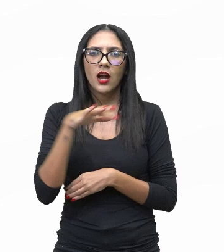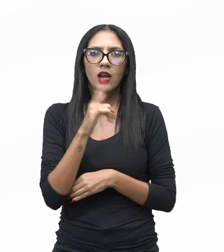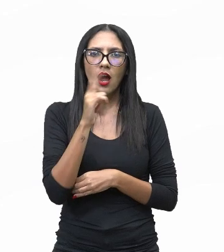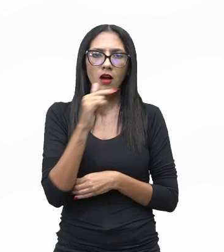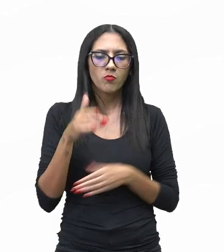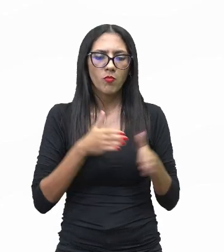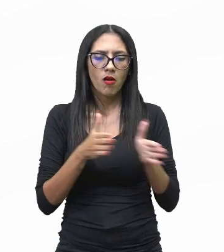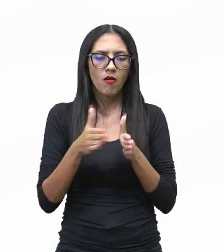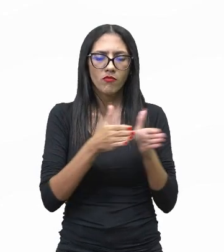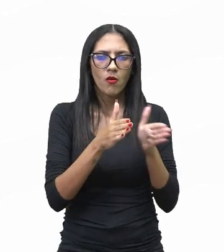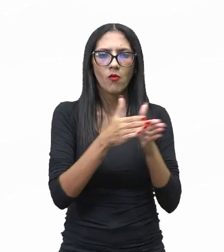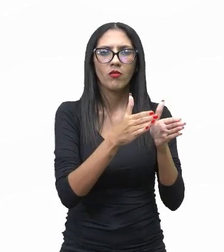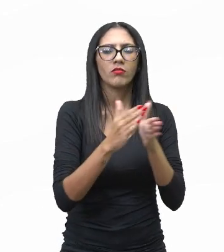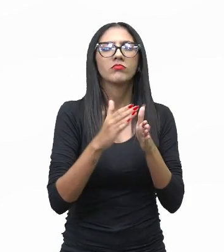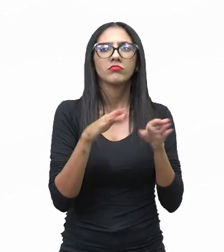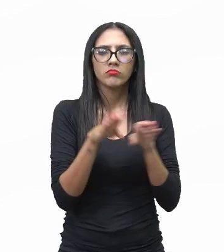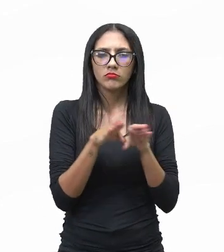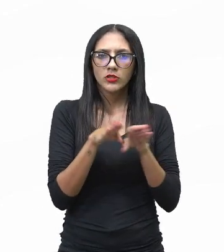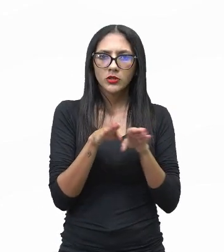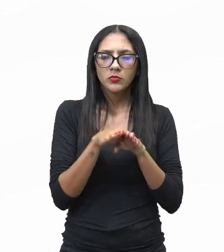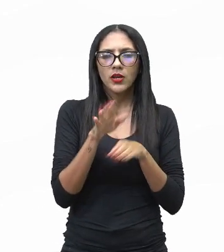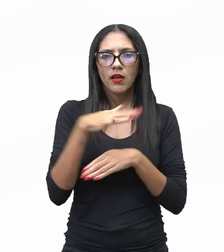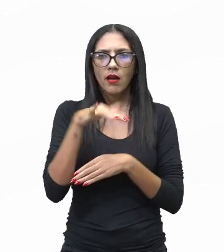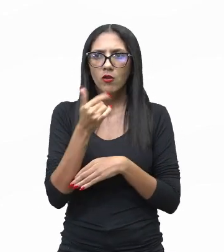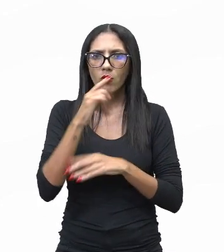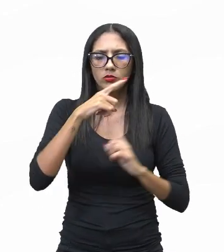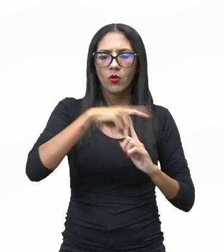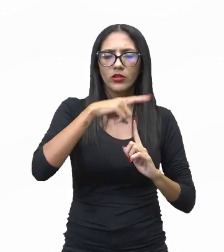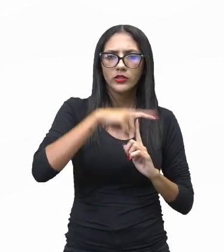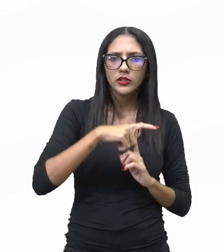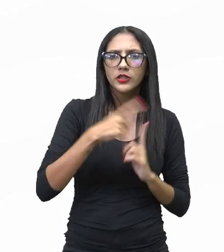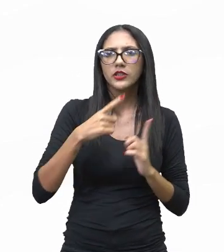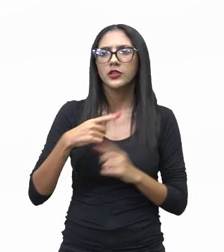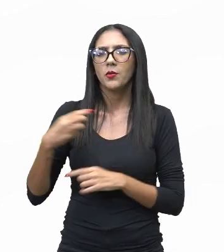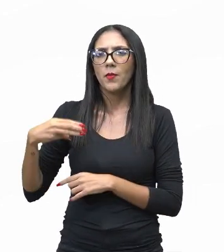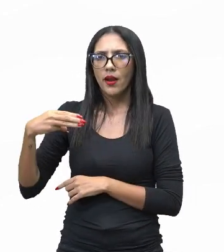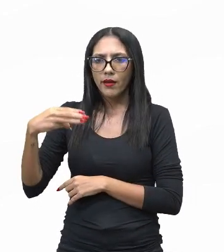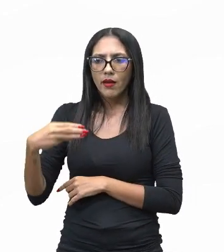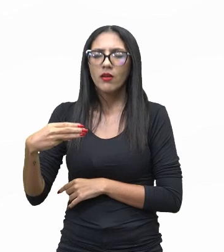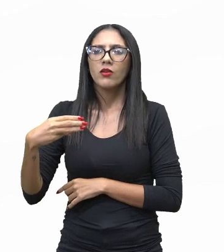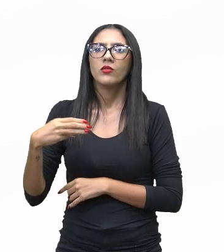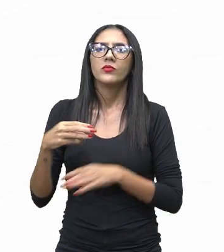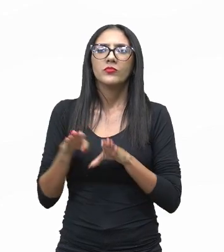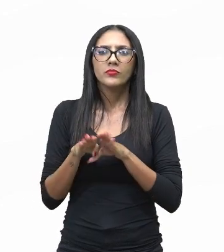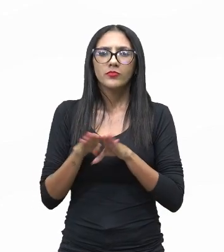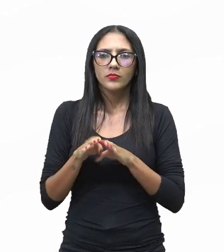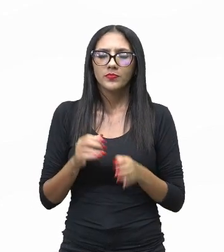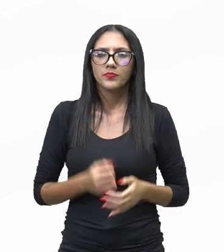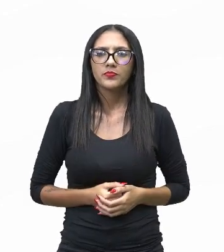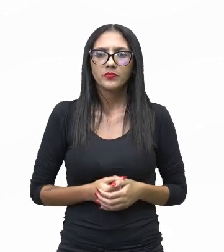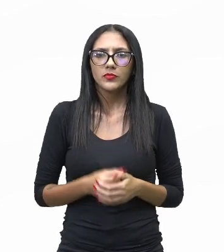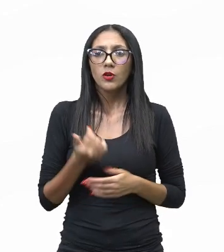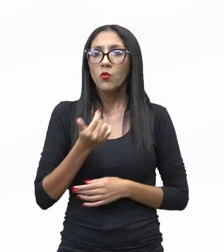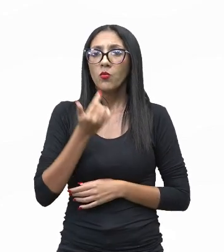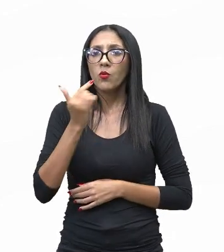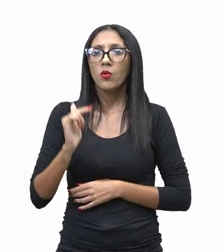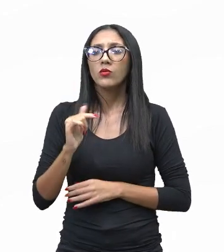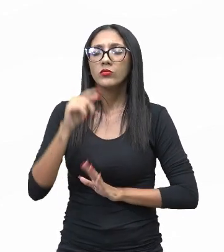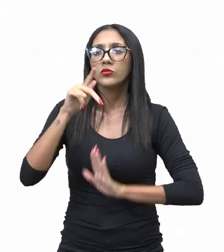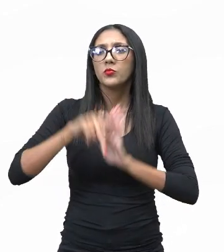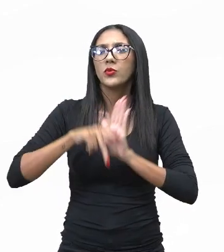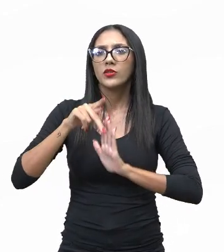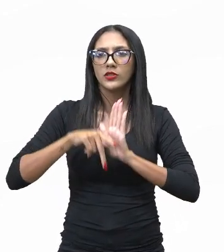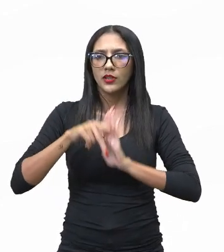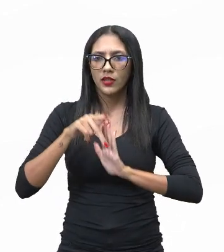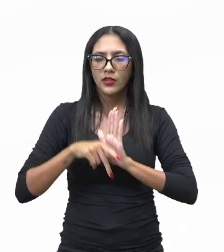Mato Grosso, que passa, né, pelo Mato Tocantins, Maranhão, né. Temos aí um segundo projeto na área do Carajás, a gente vai